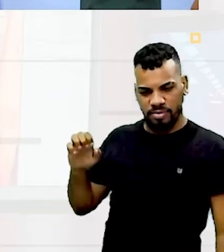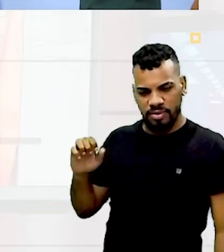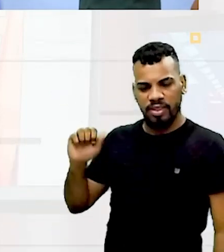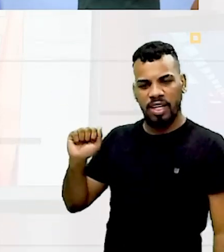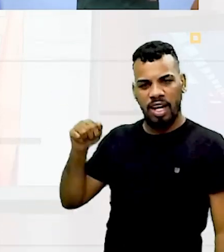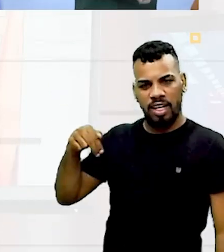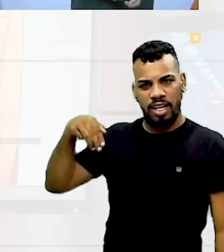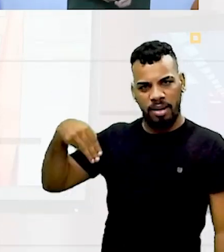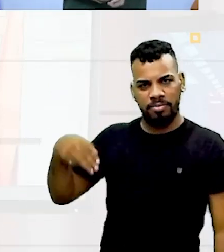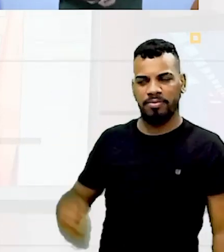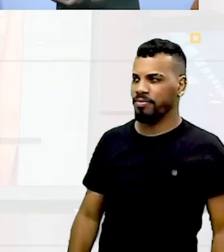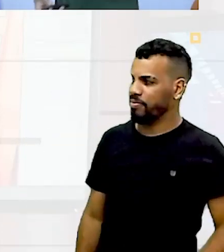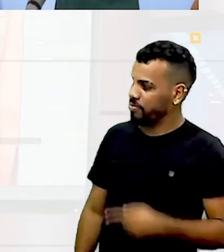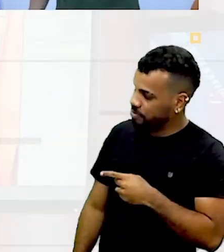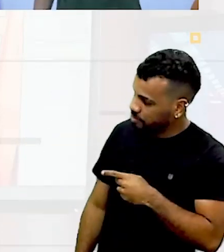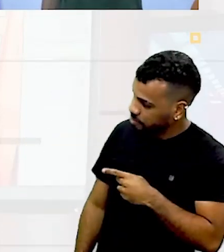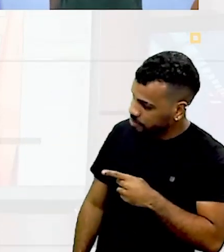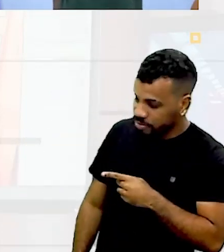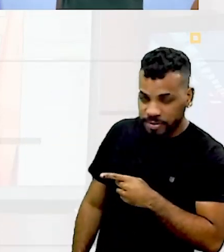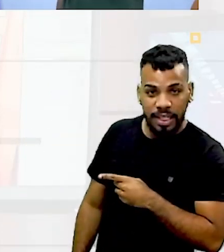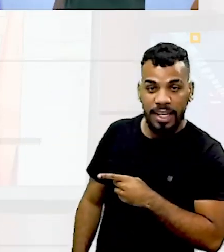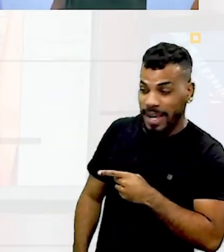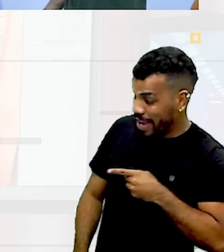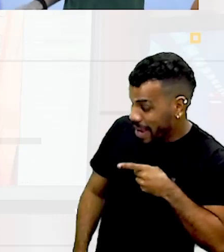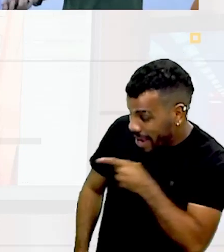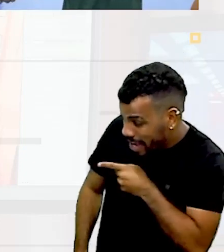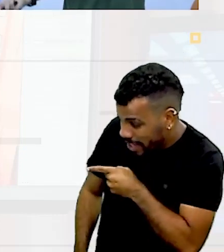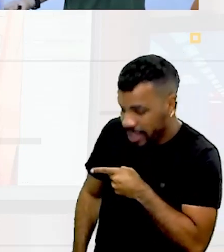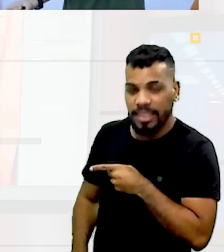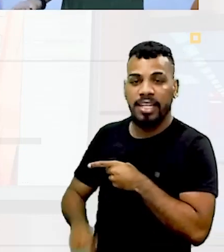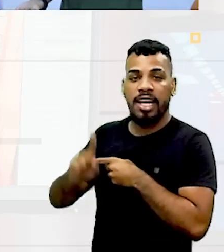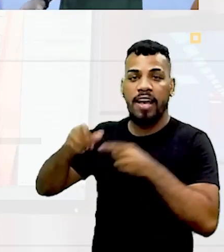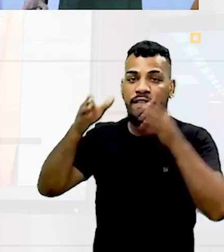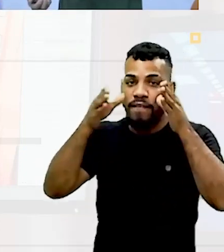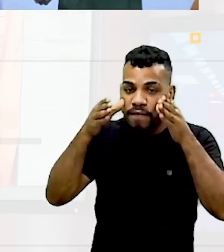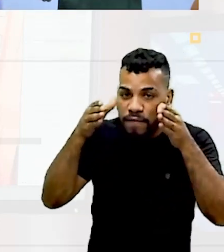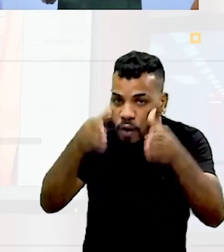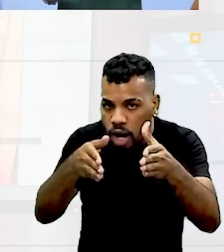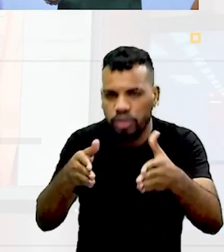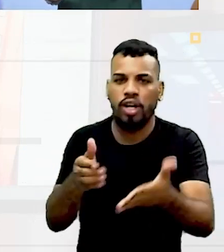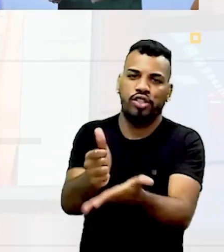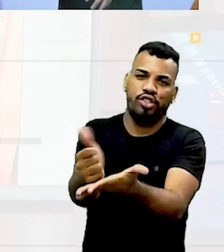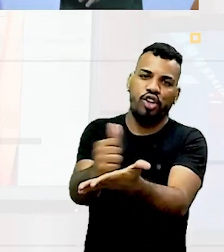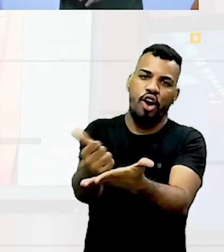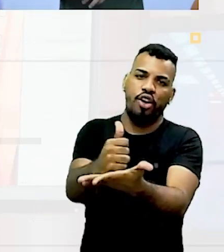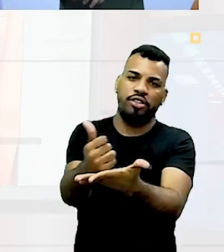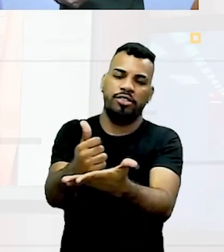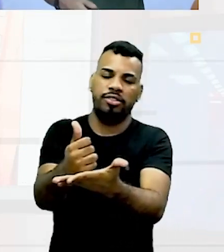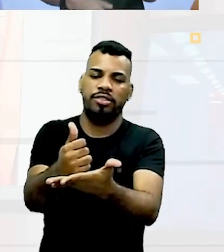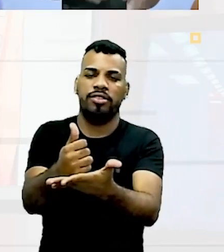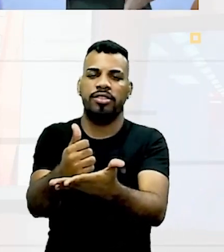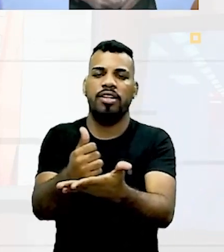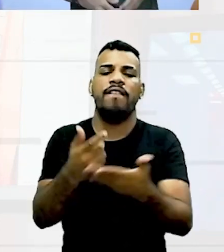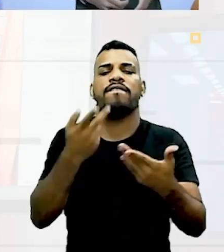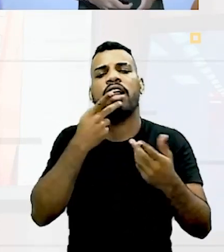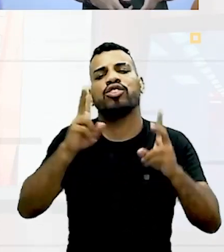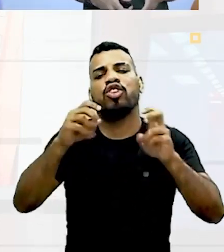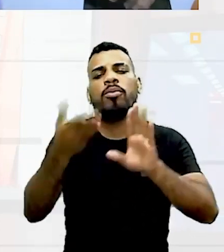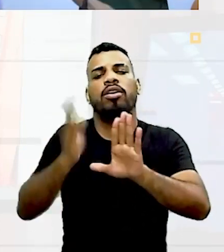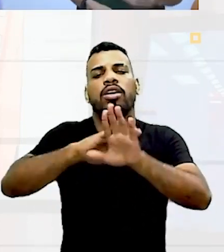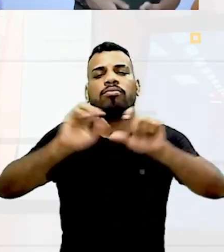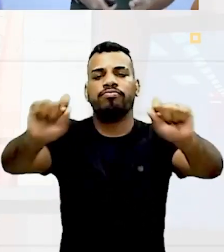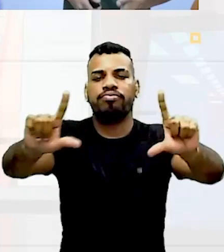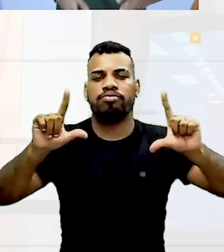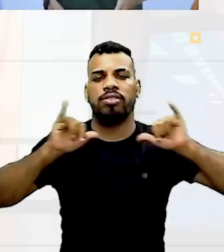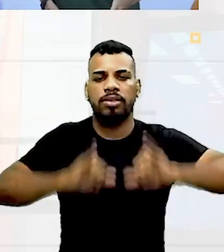Animation, que ele é mais focado para a questão de jogos, fala mais sobre a mídia, que